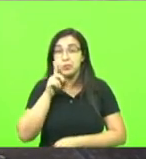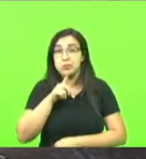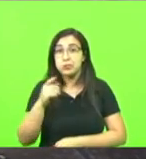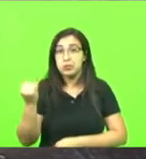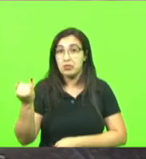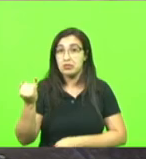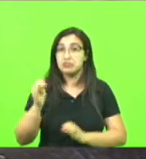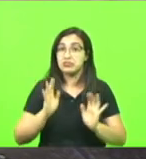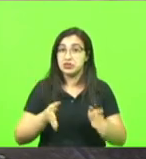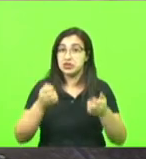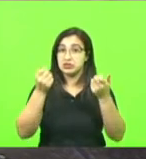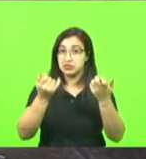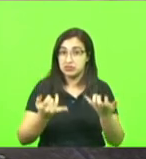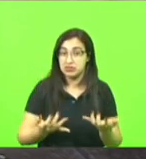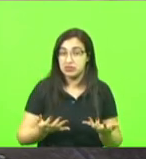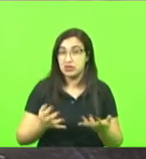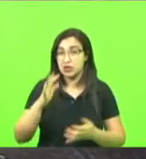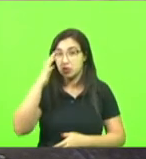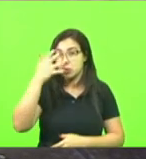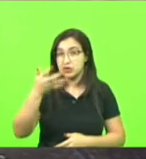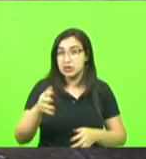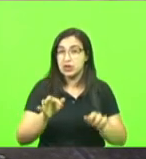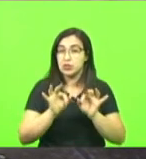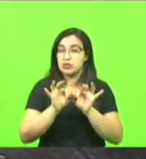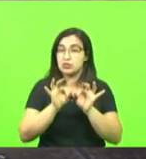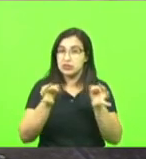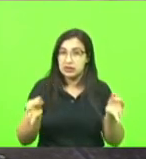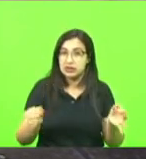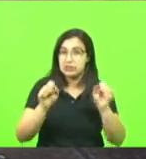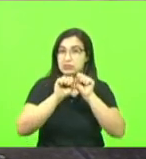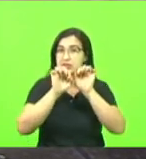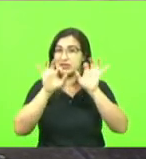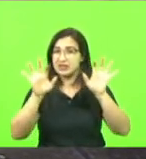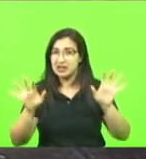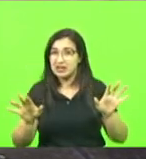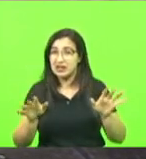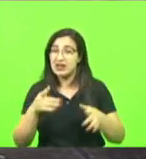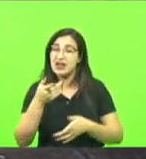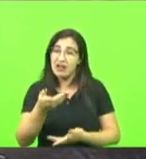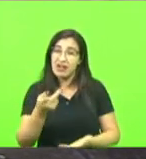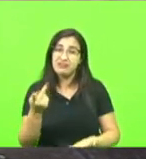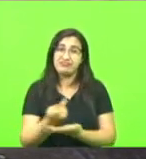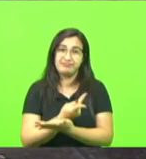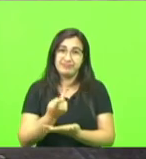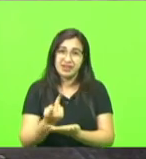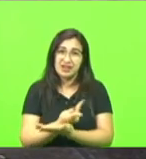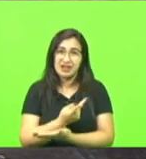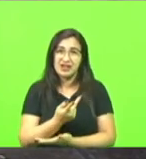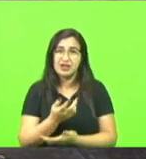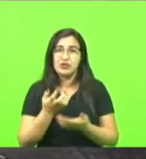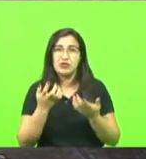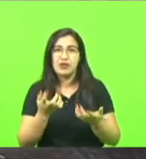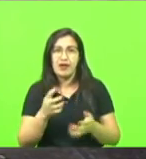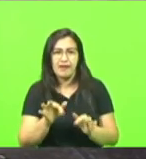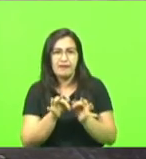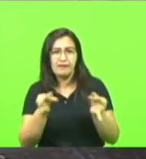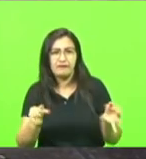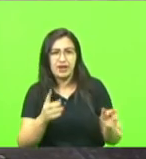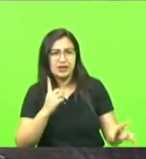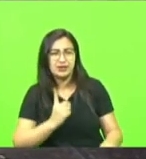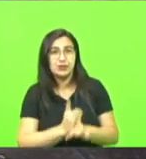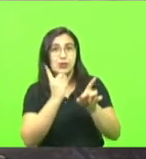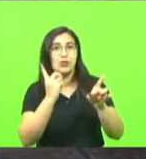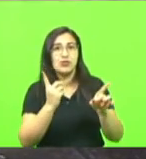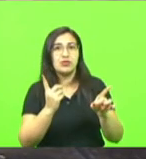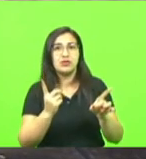solução simples, clara, ela está também errada. Nós temos, sempre que aparece uma solução dessa, podem ter certeza, é